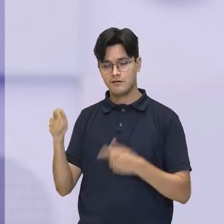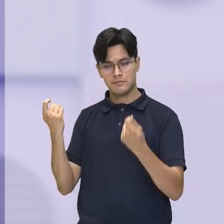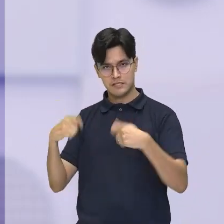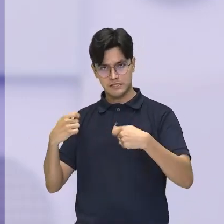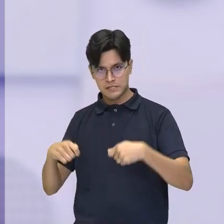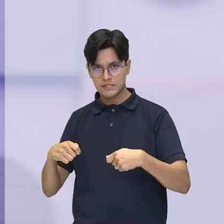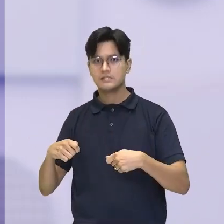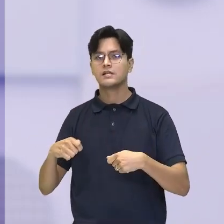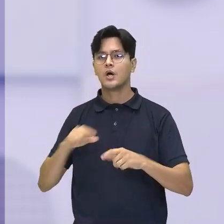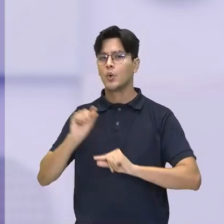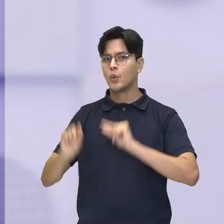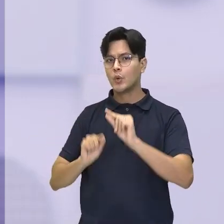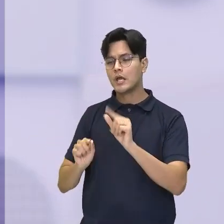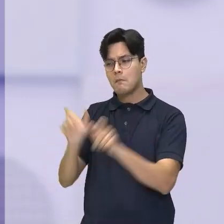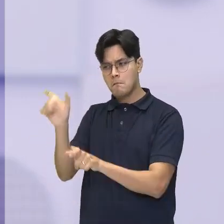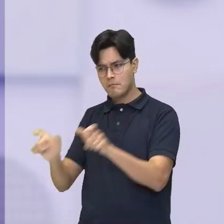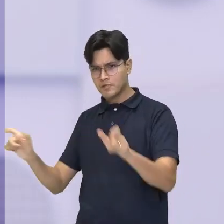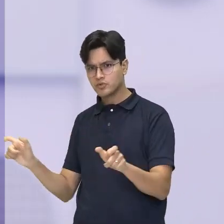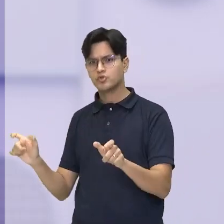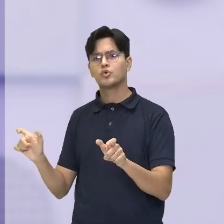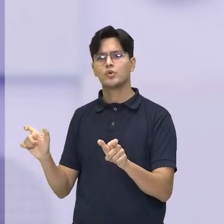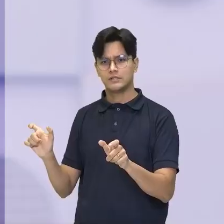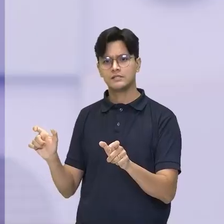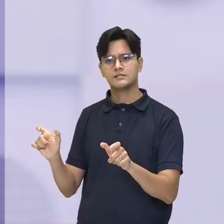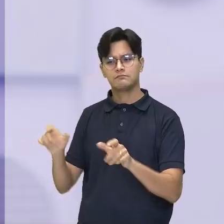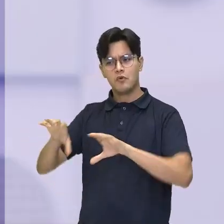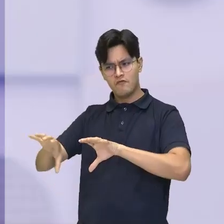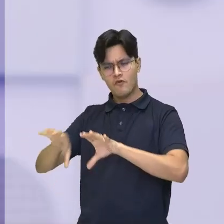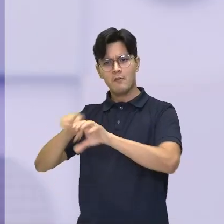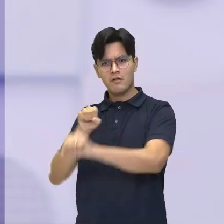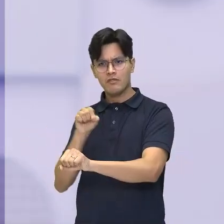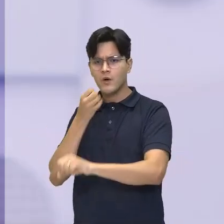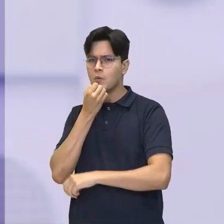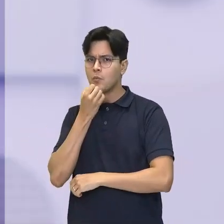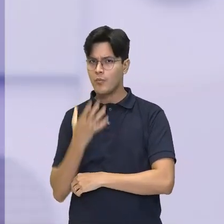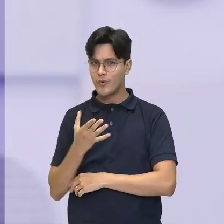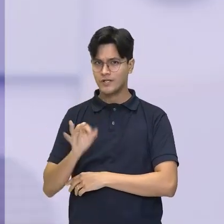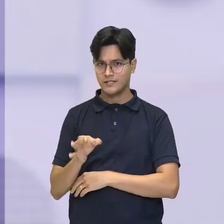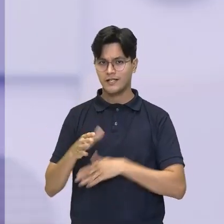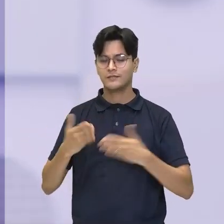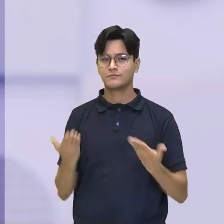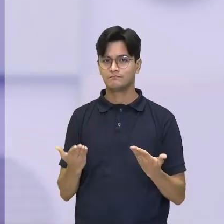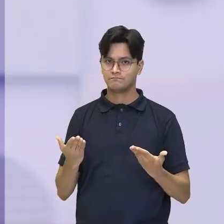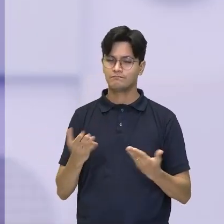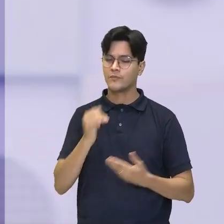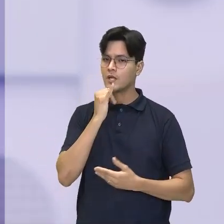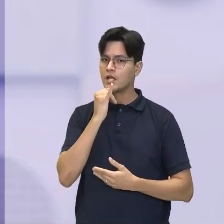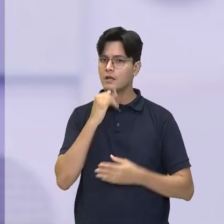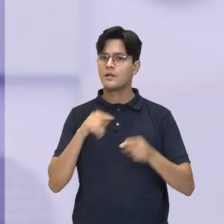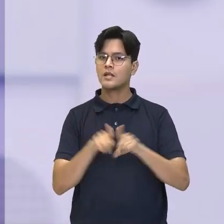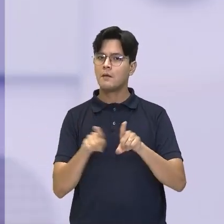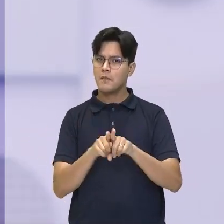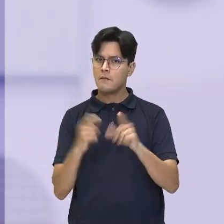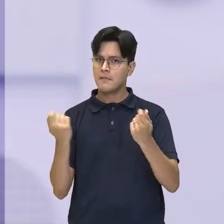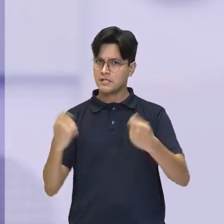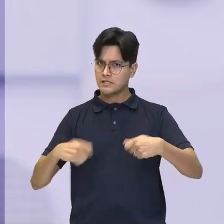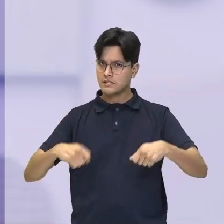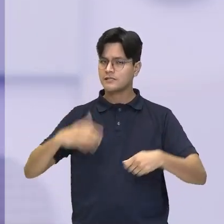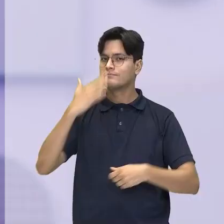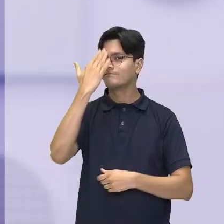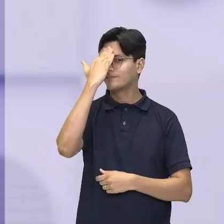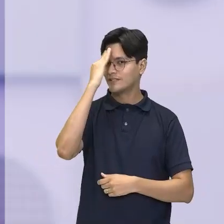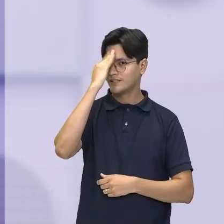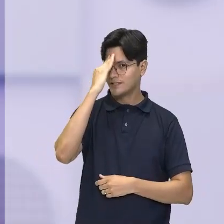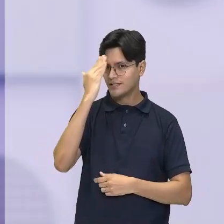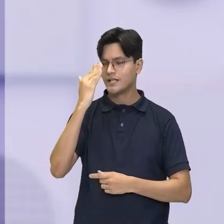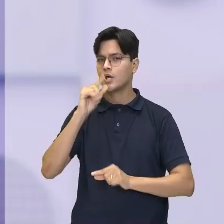formadas. E hoje em dia, não só nos dogmas e doutrinas da religião, mas também nas questões sociais, nas questões do dia a